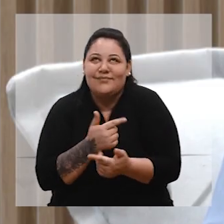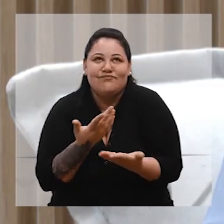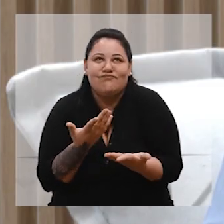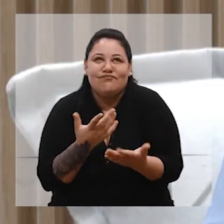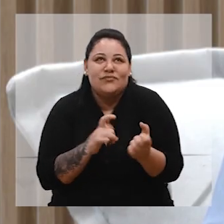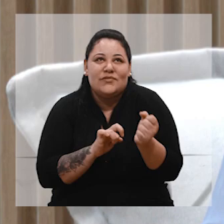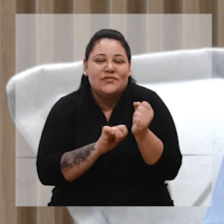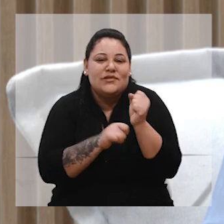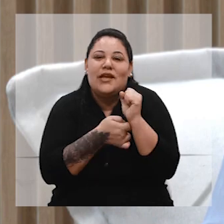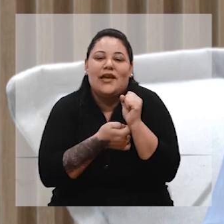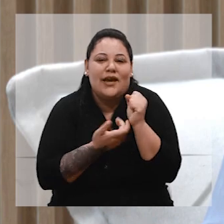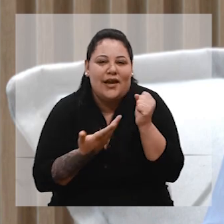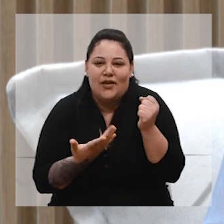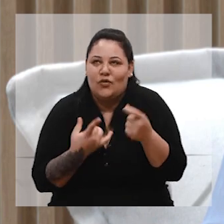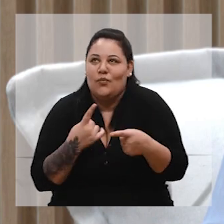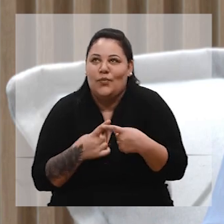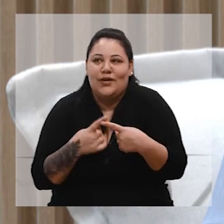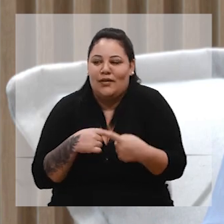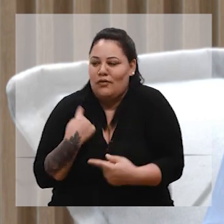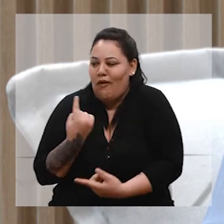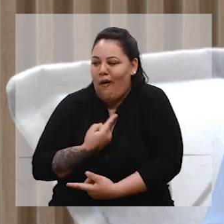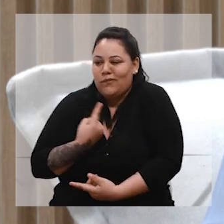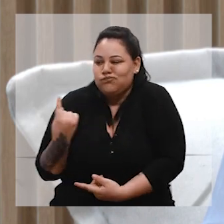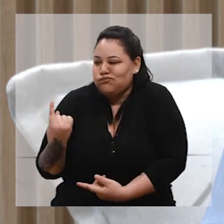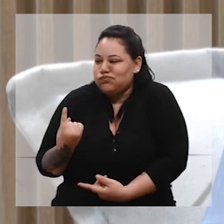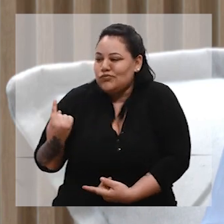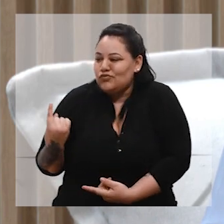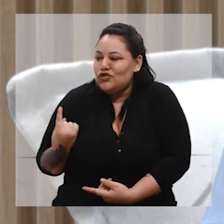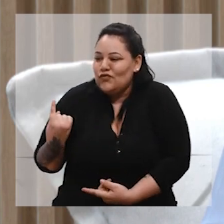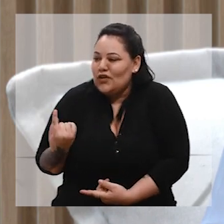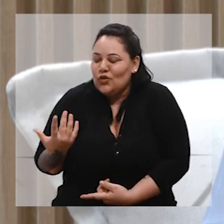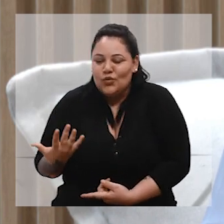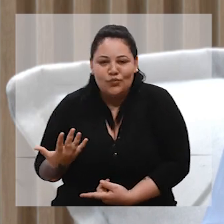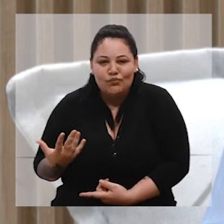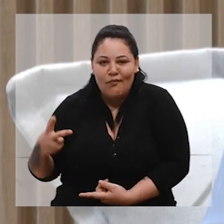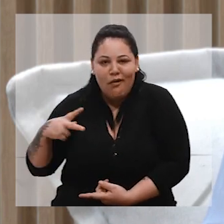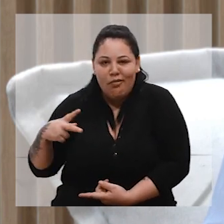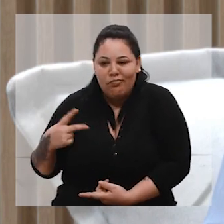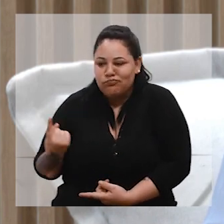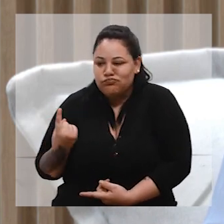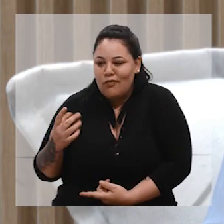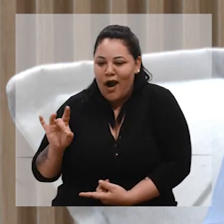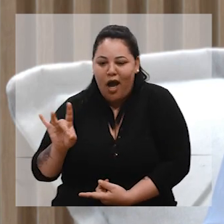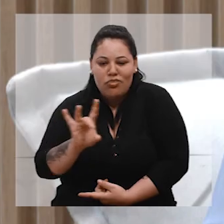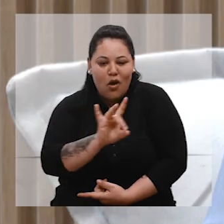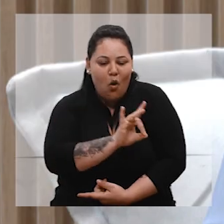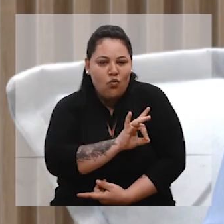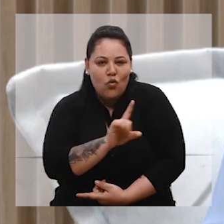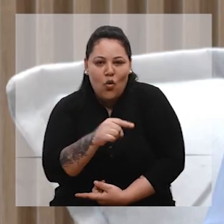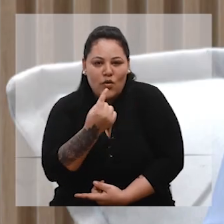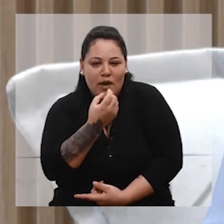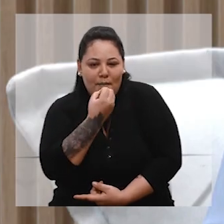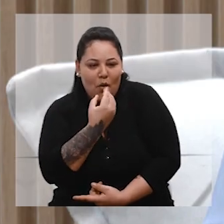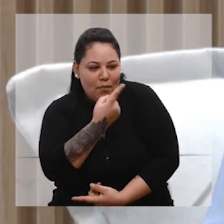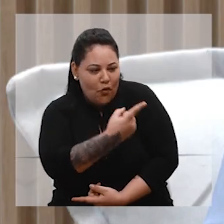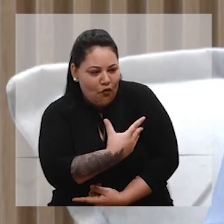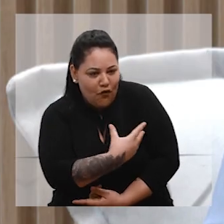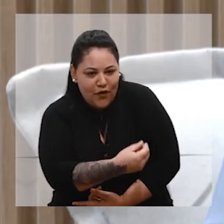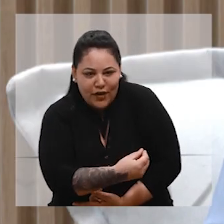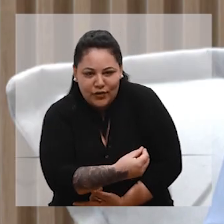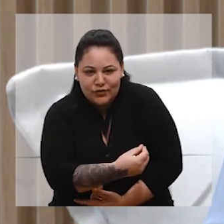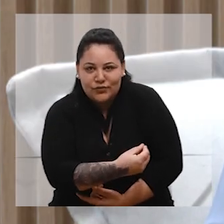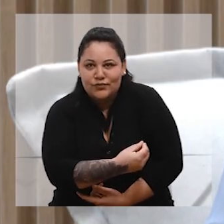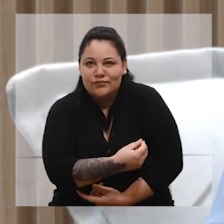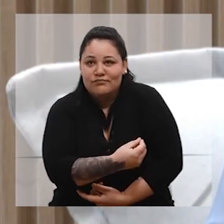Não tem receita, porque nós somos seres singulares, né? Então, o que vai funcionar para um